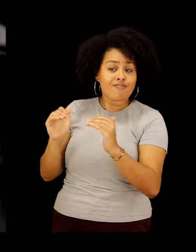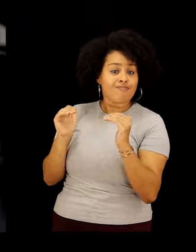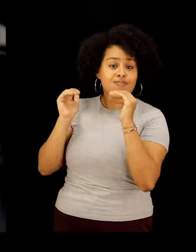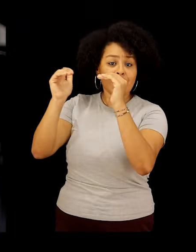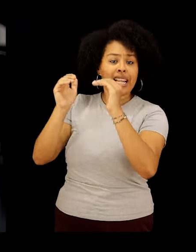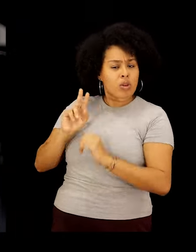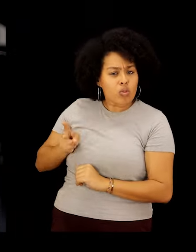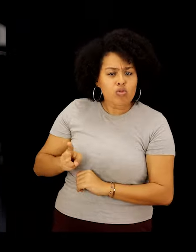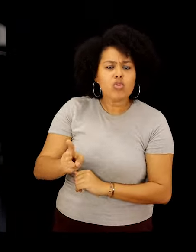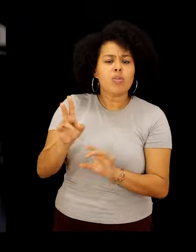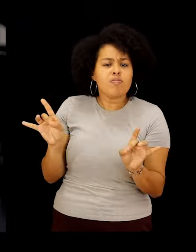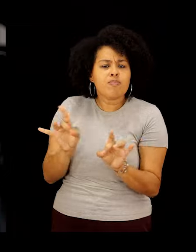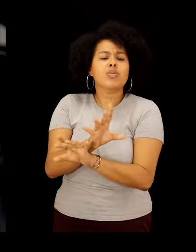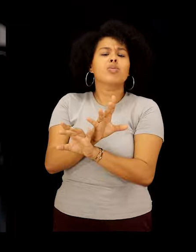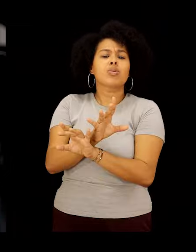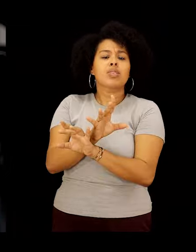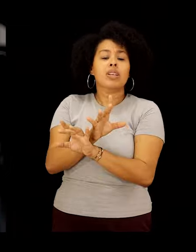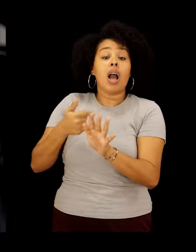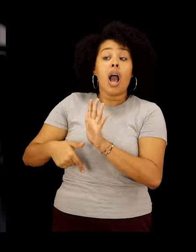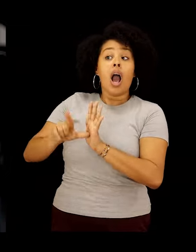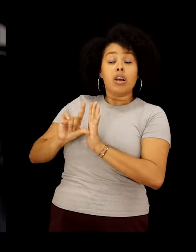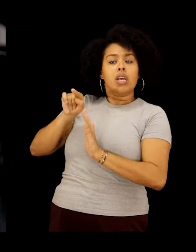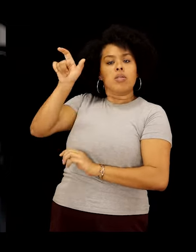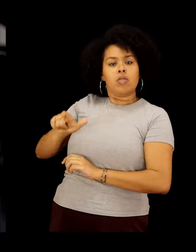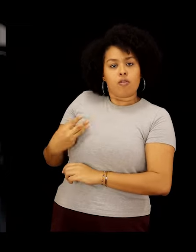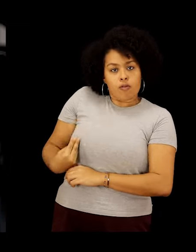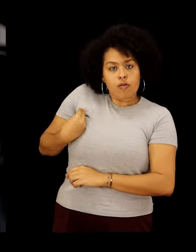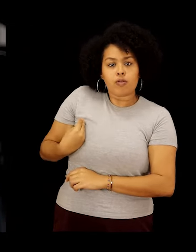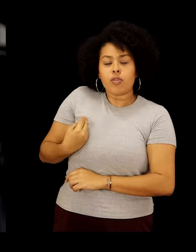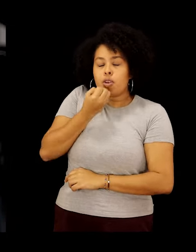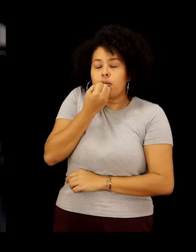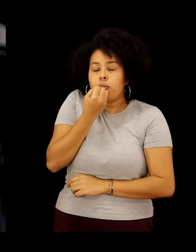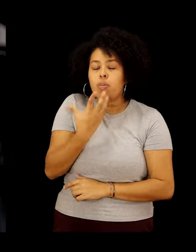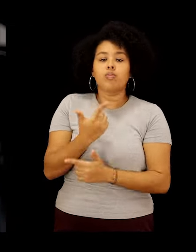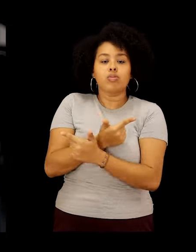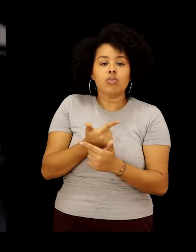é e vai continuar sendo. E foi antes de ir, sabe? Ainda bem que a